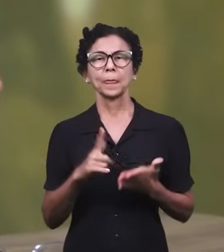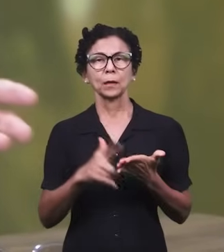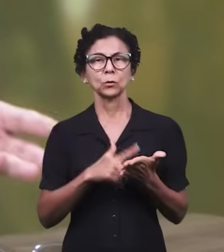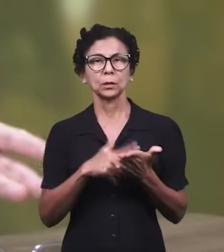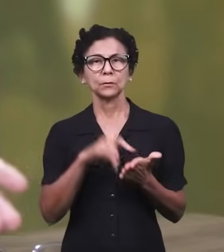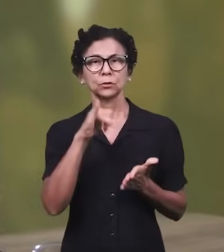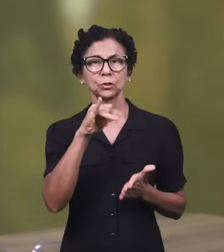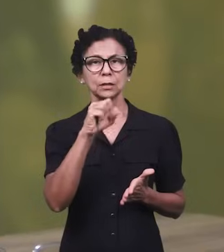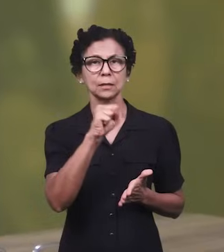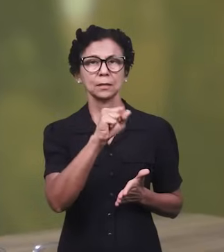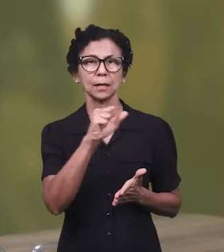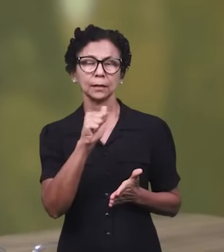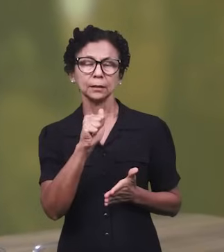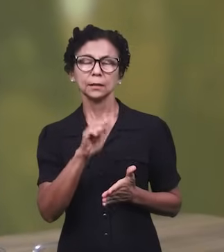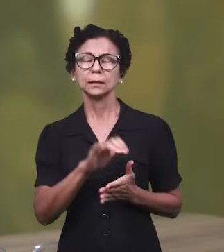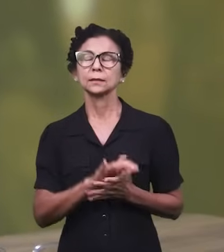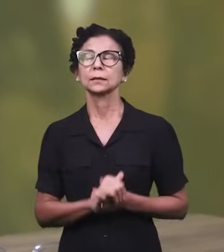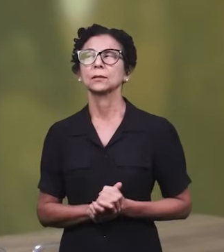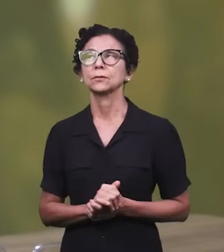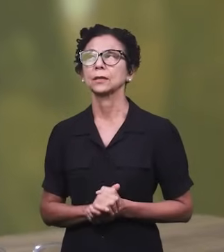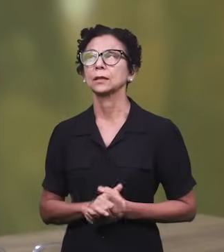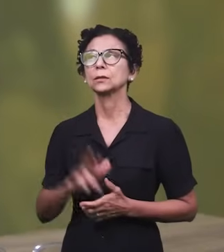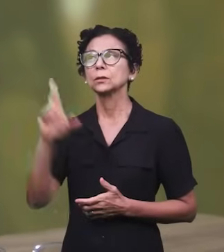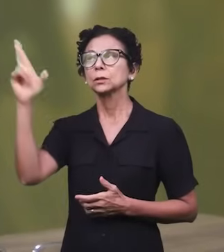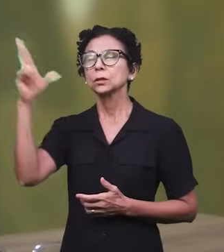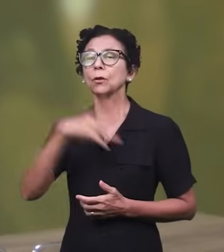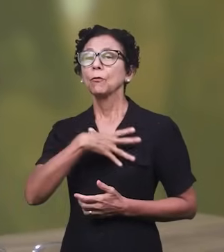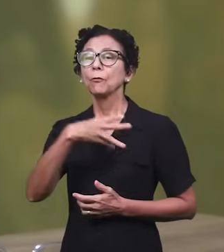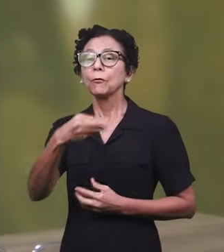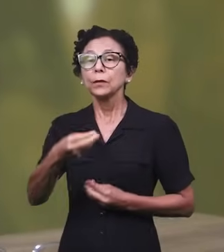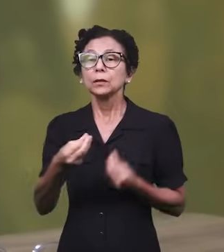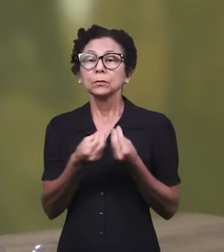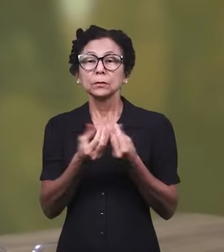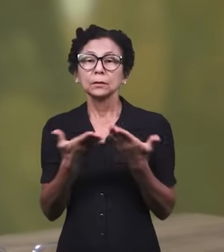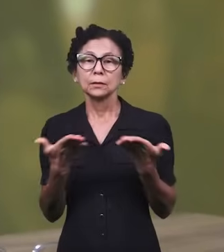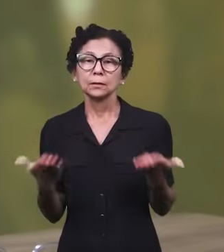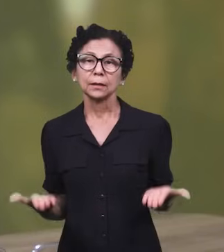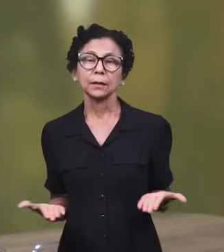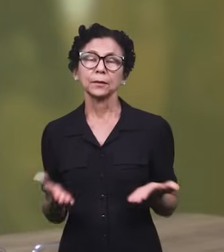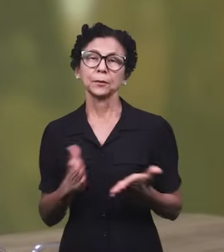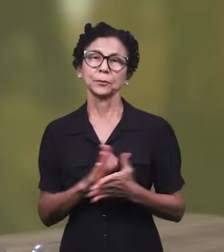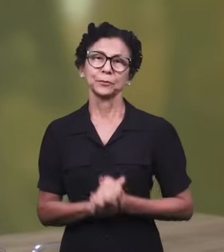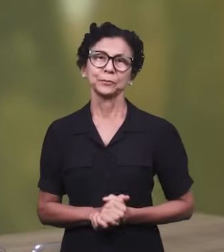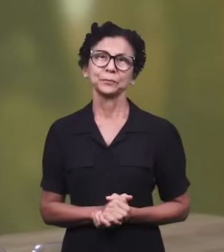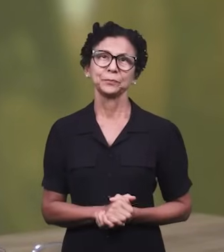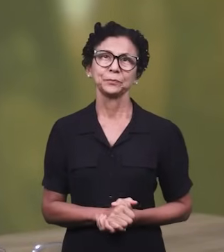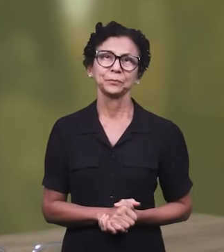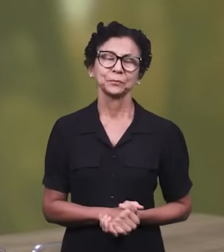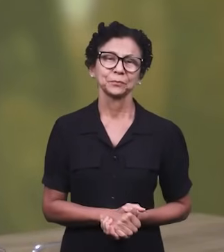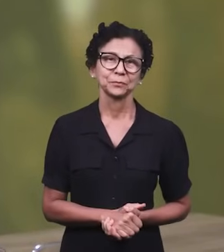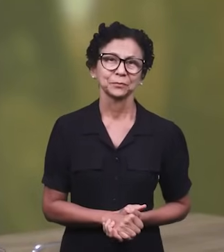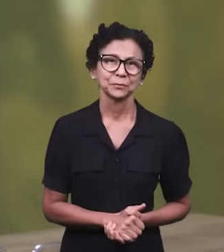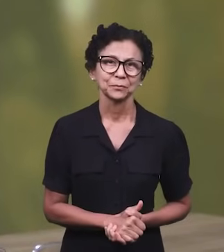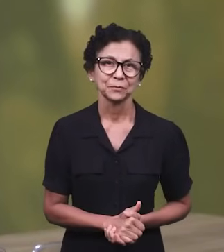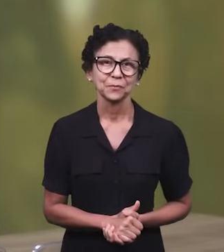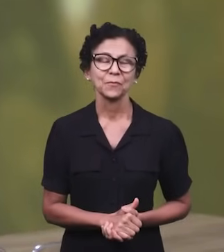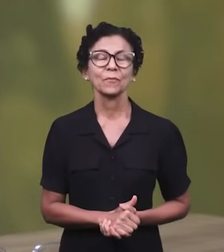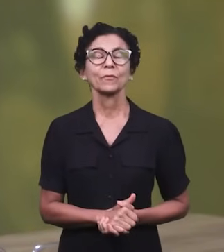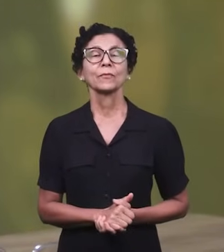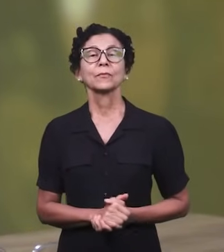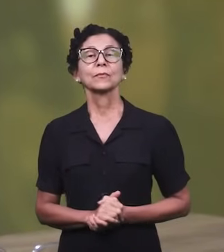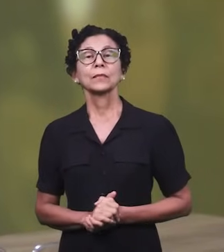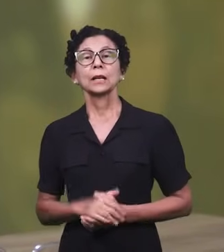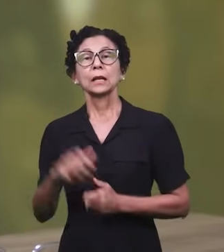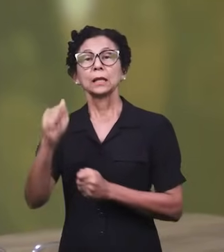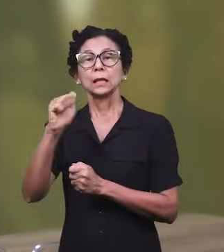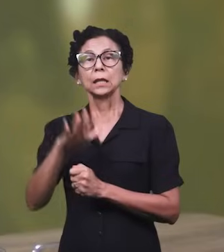Uhum. A oração de Jó, o Senhor me deu quando ele perde os filhos. Então, Deus dá. Mas Ana recebeu e quis dar de volta. Eu te